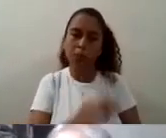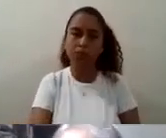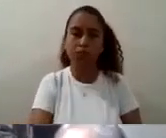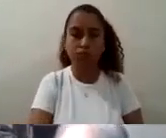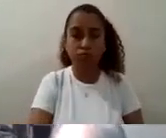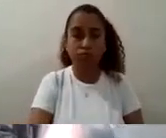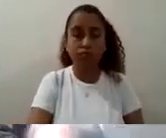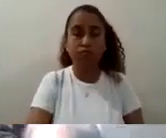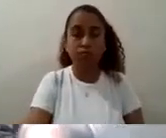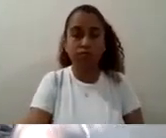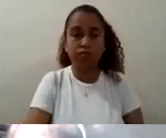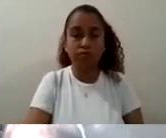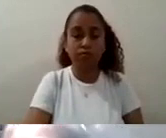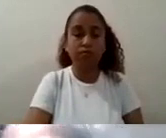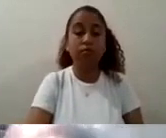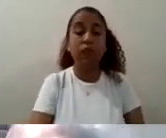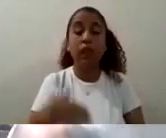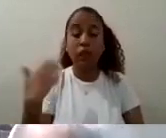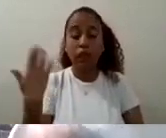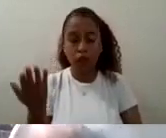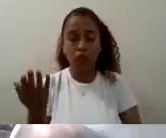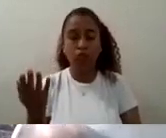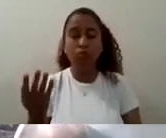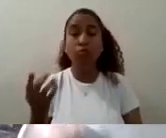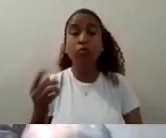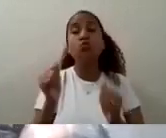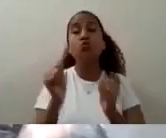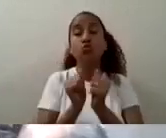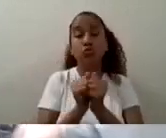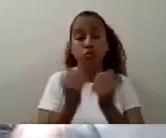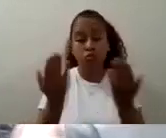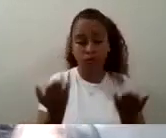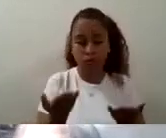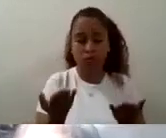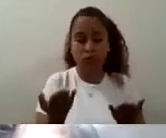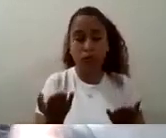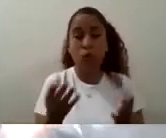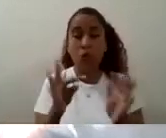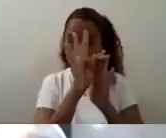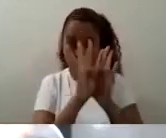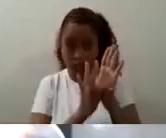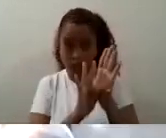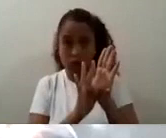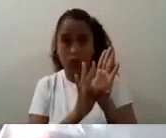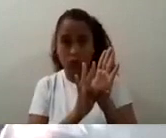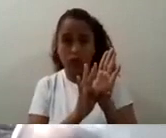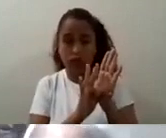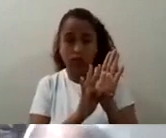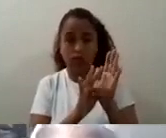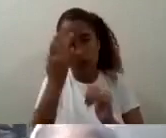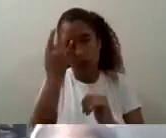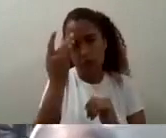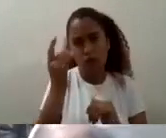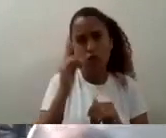E aí, dentro disso, o texto da CFE, amanhã a gente vai ver a parte